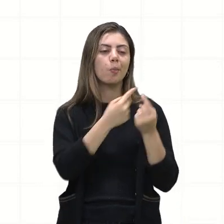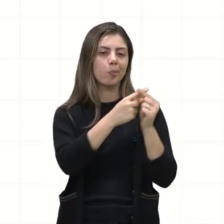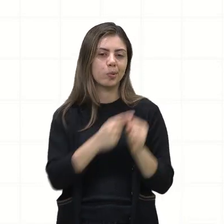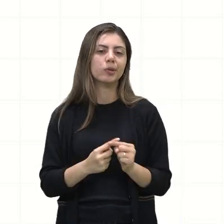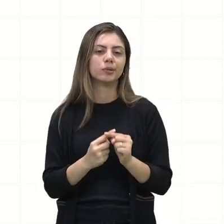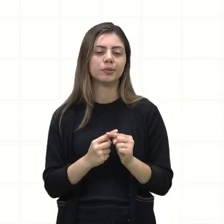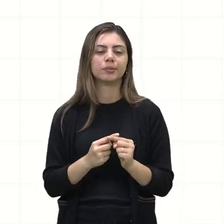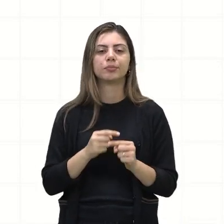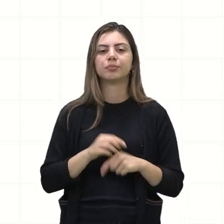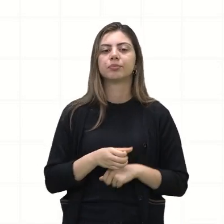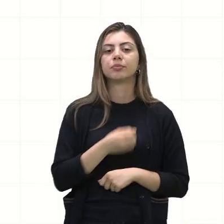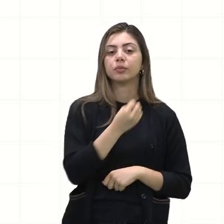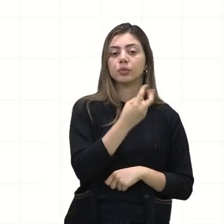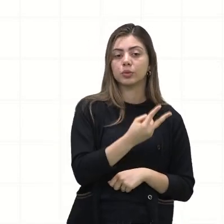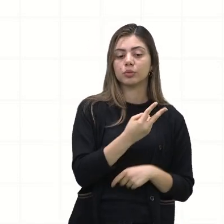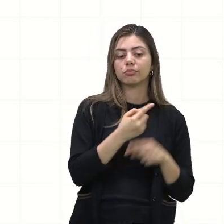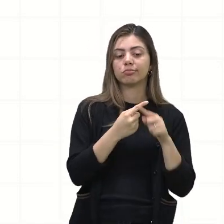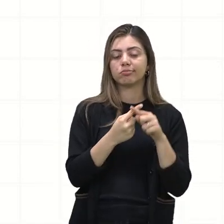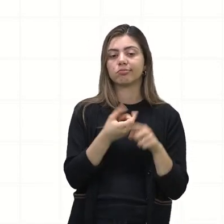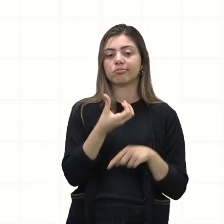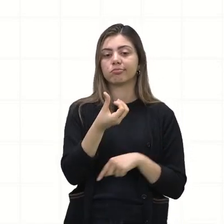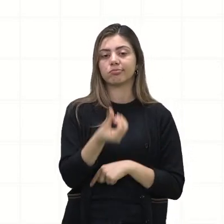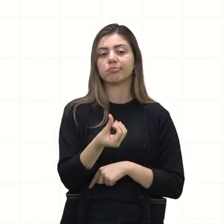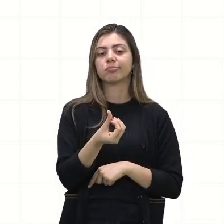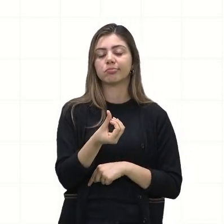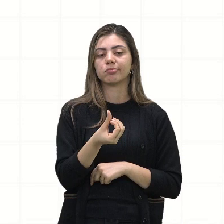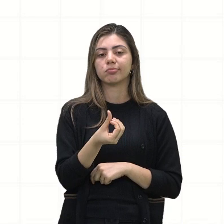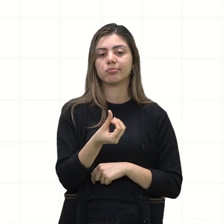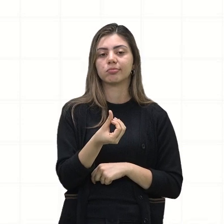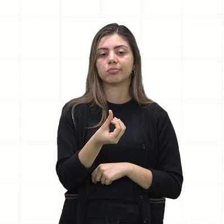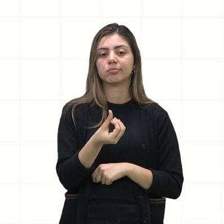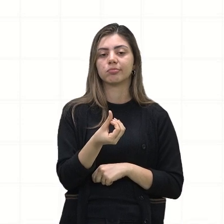tá? 2 vezes 6